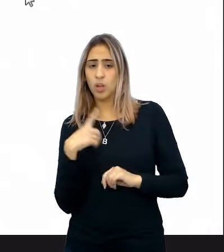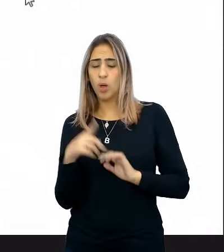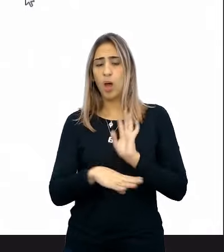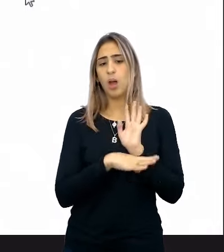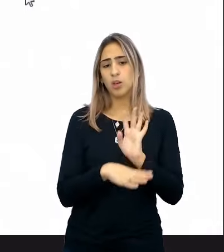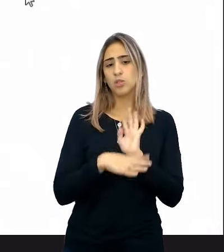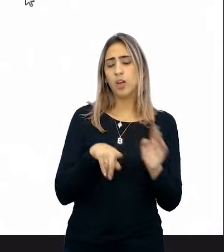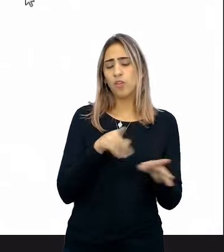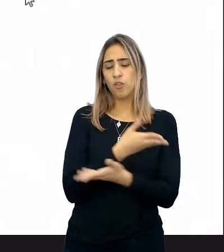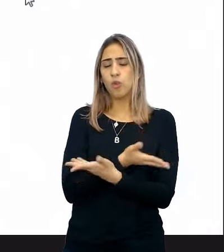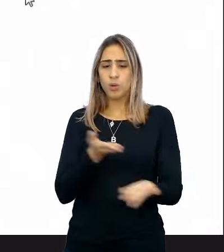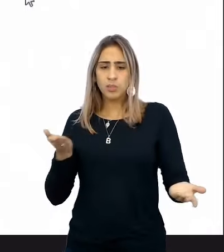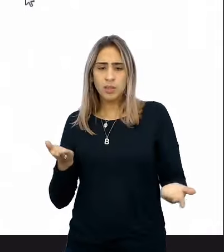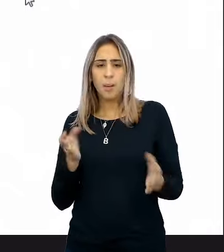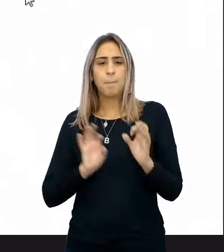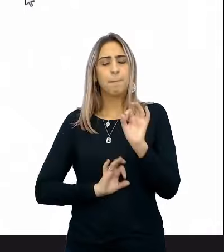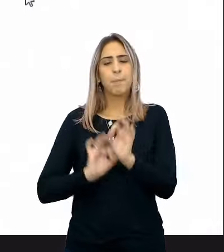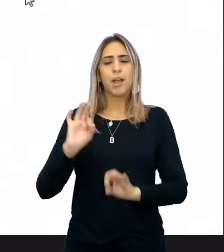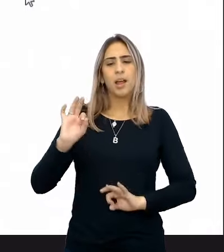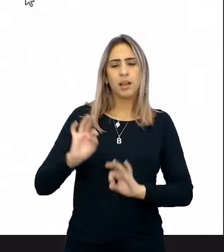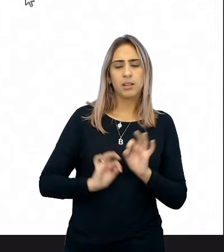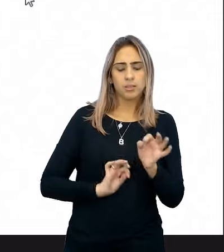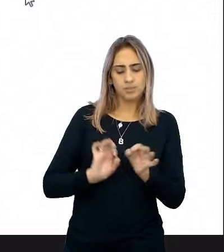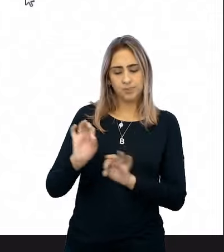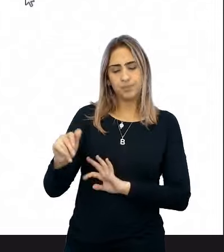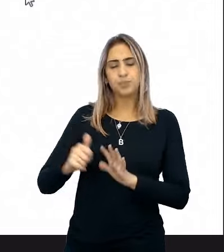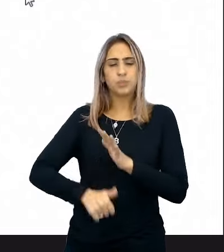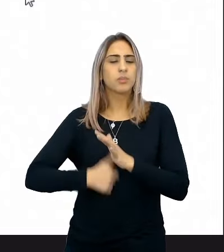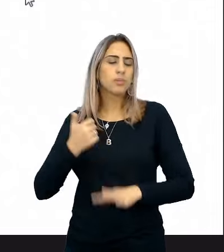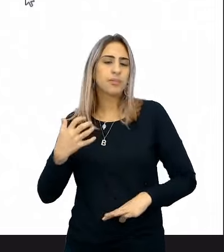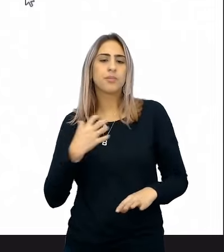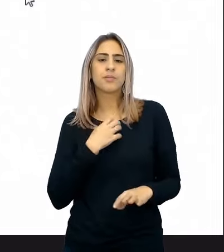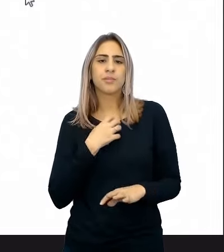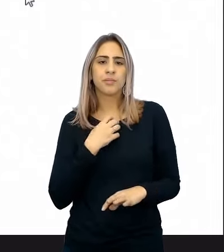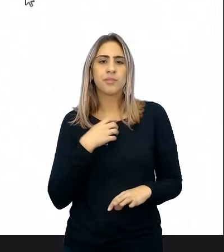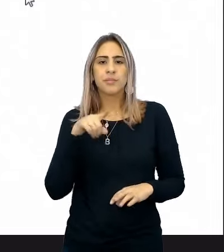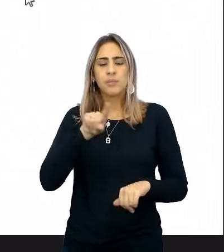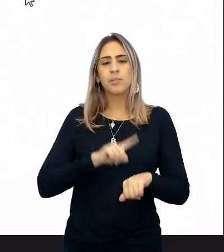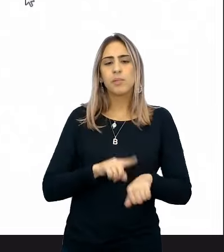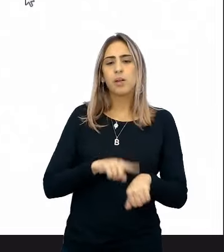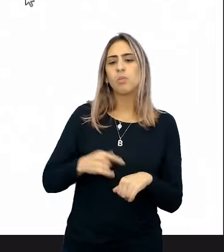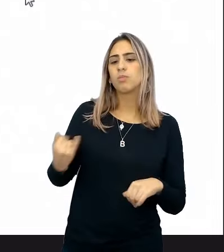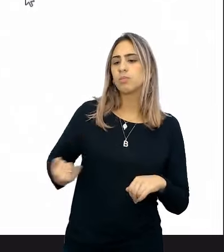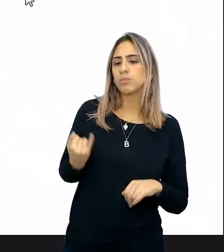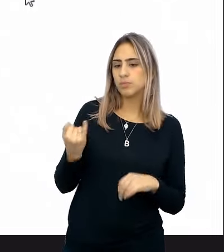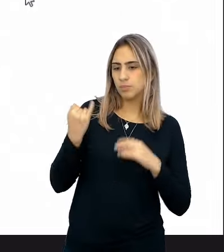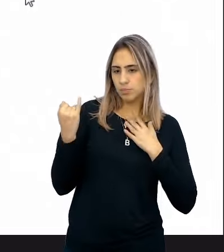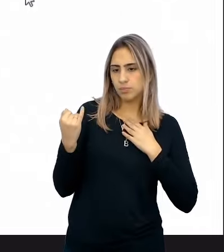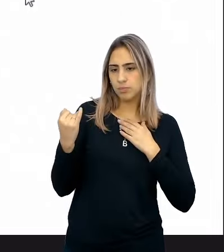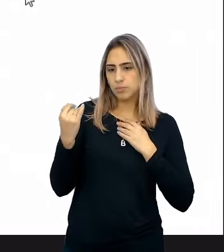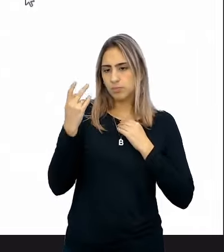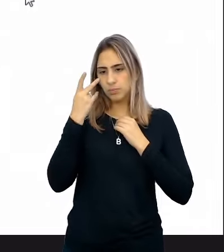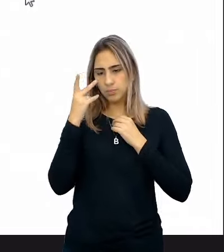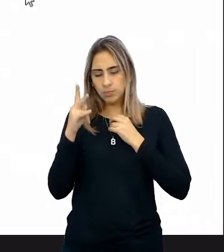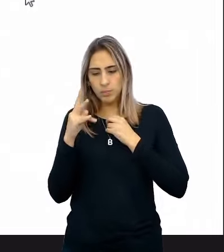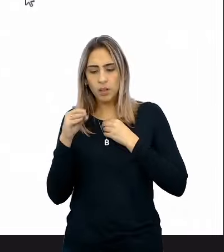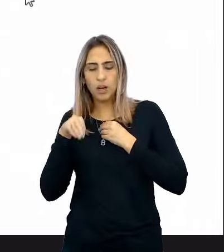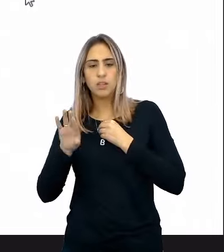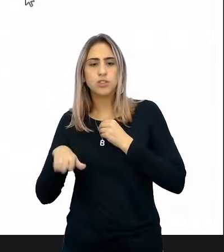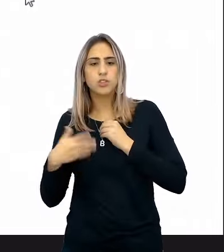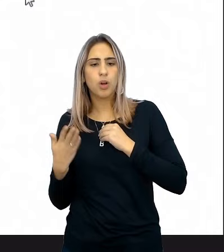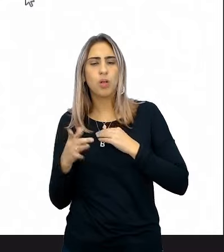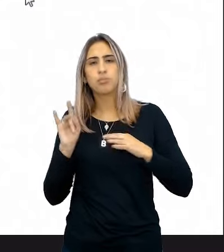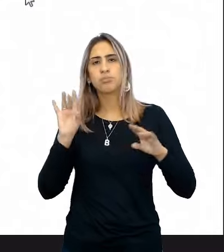ajudar vocês a planejarem da melhor forma este momento tão importante para a escola